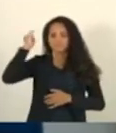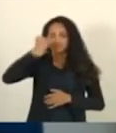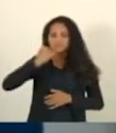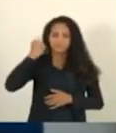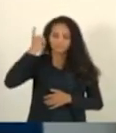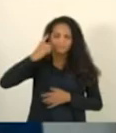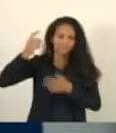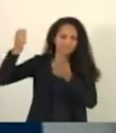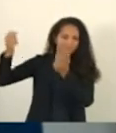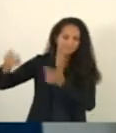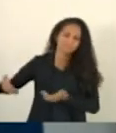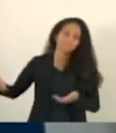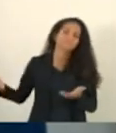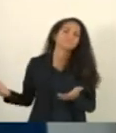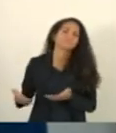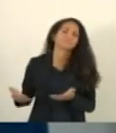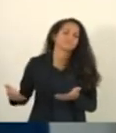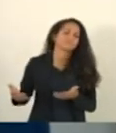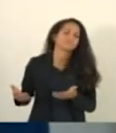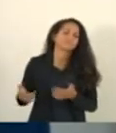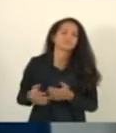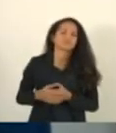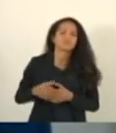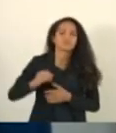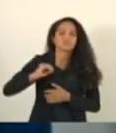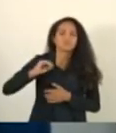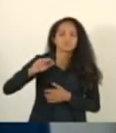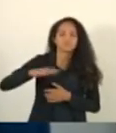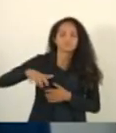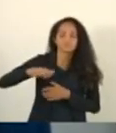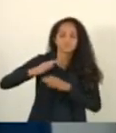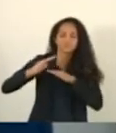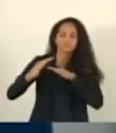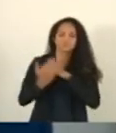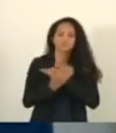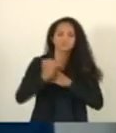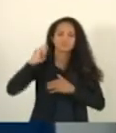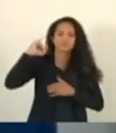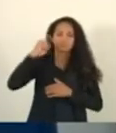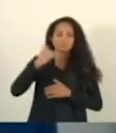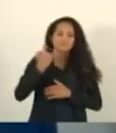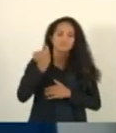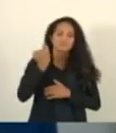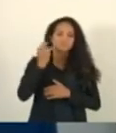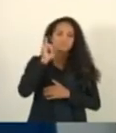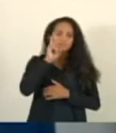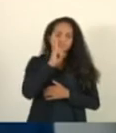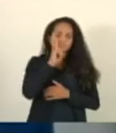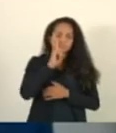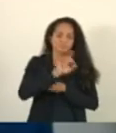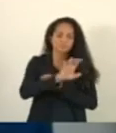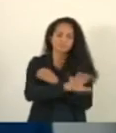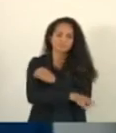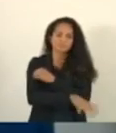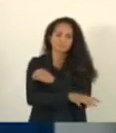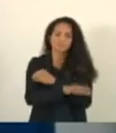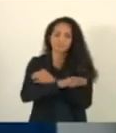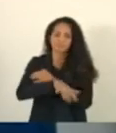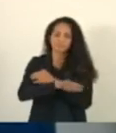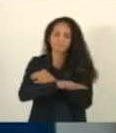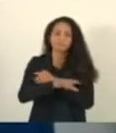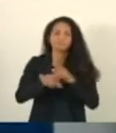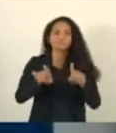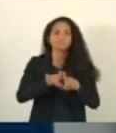questão da Avenida América e também da Praça do Bairro, mas queria destacar também